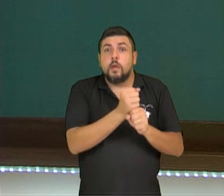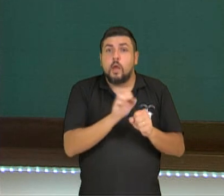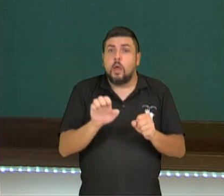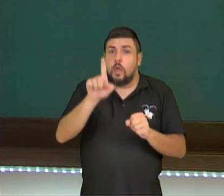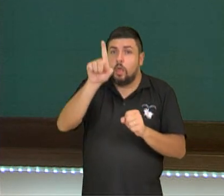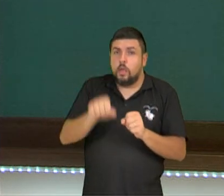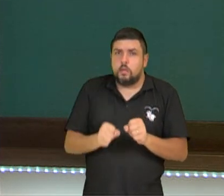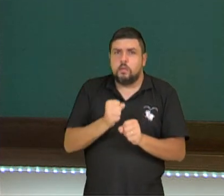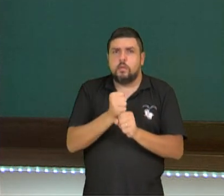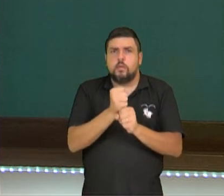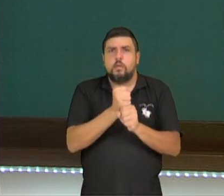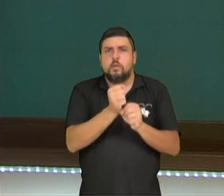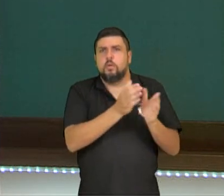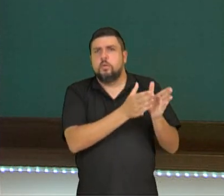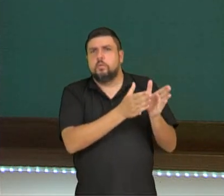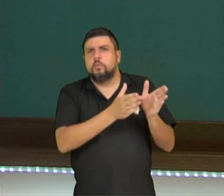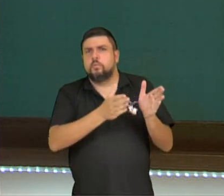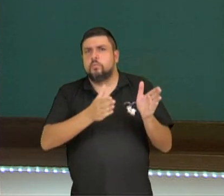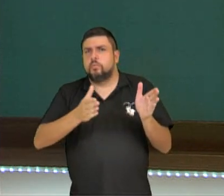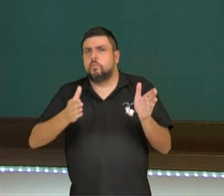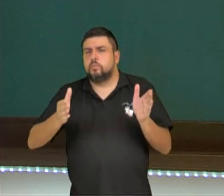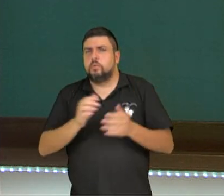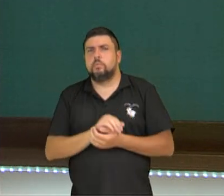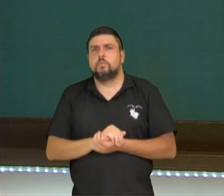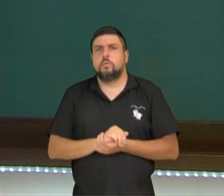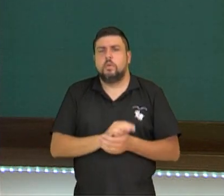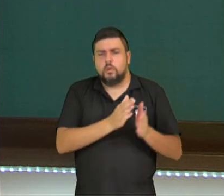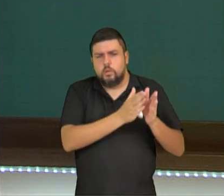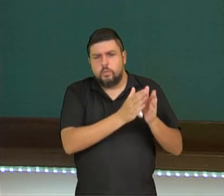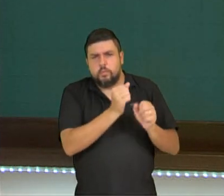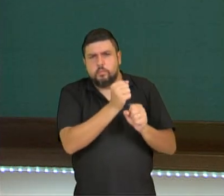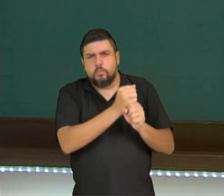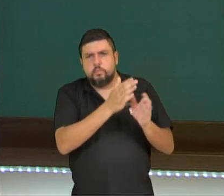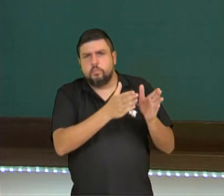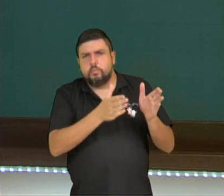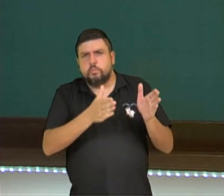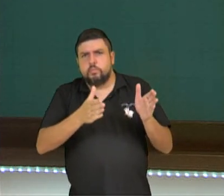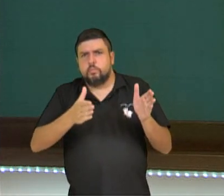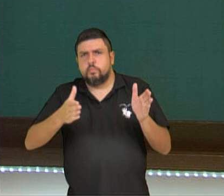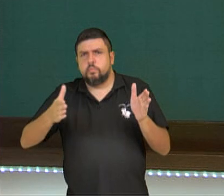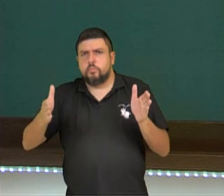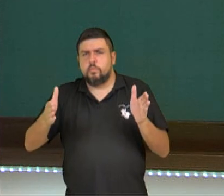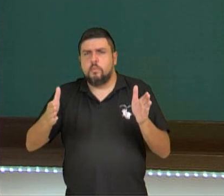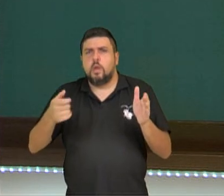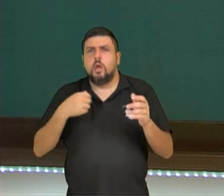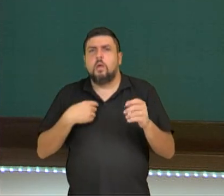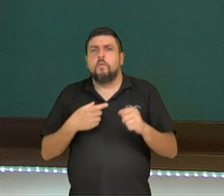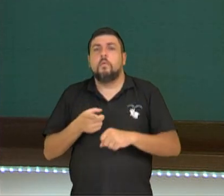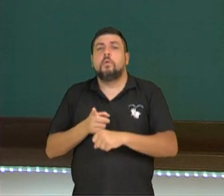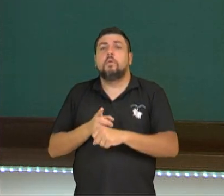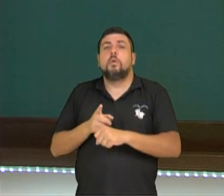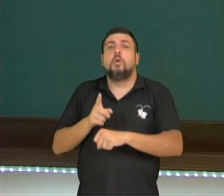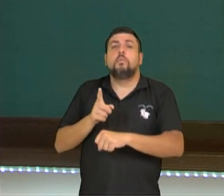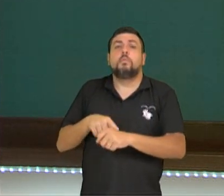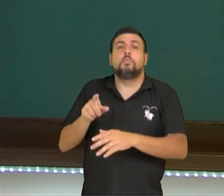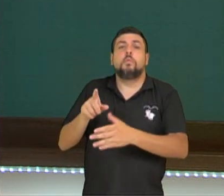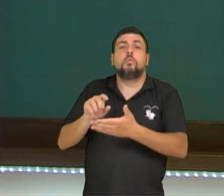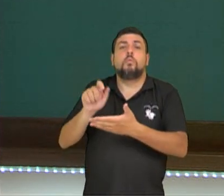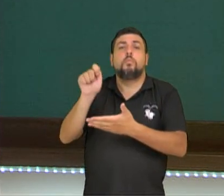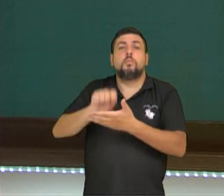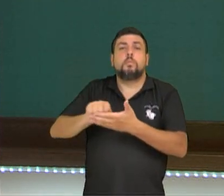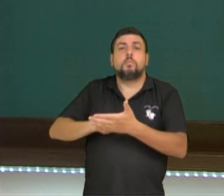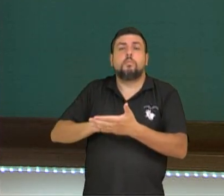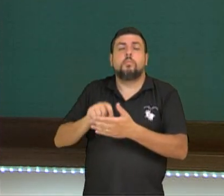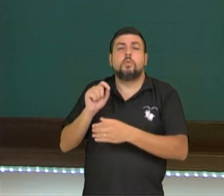período do ano. Feitas as observações durante longos anos, se estabelece o tipo climático daquele